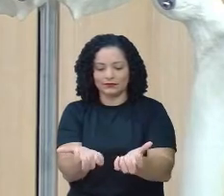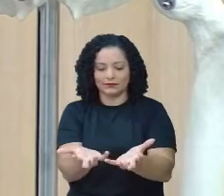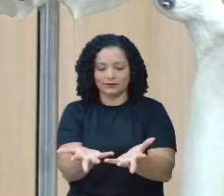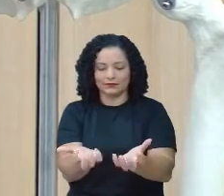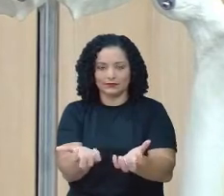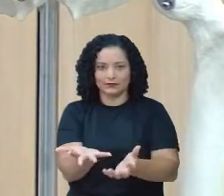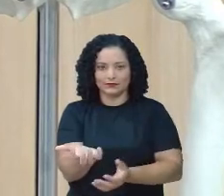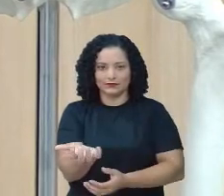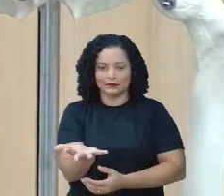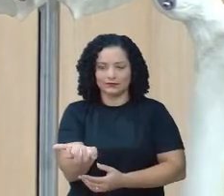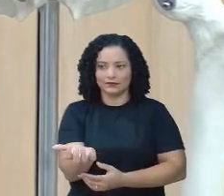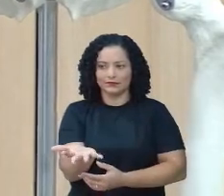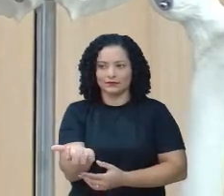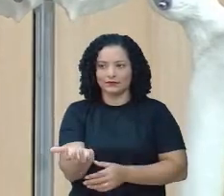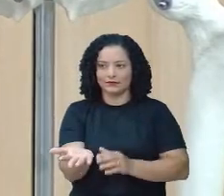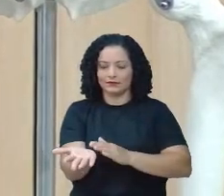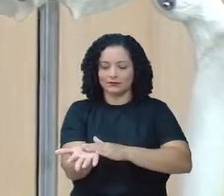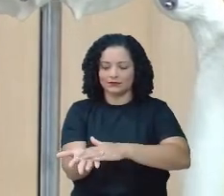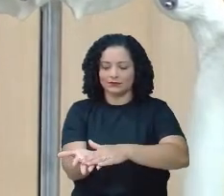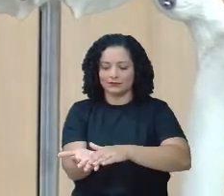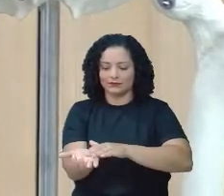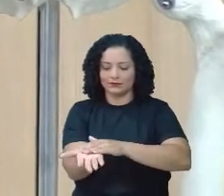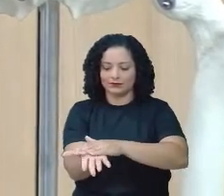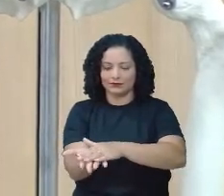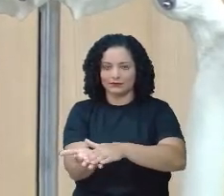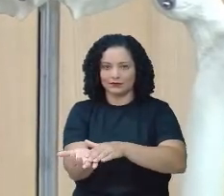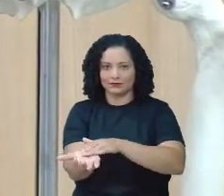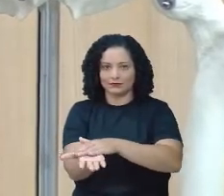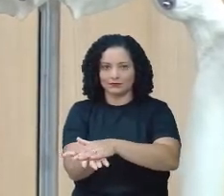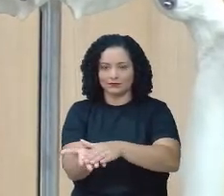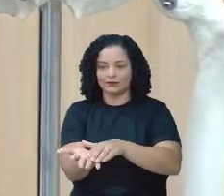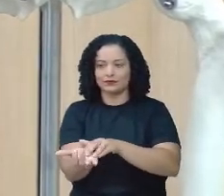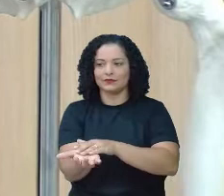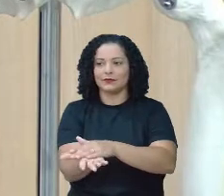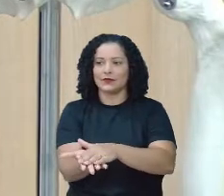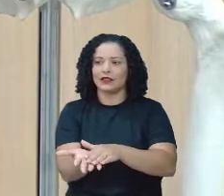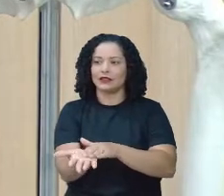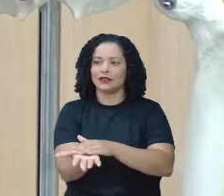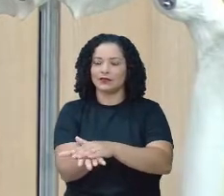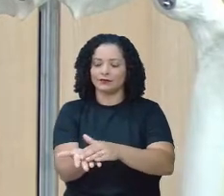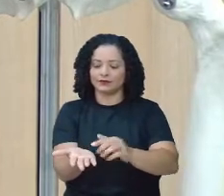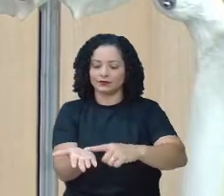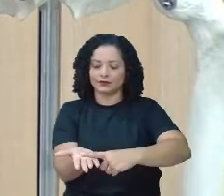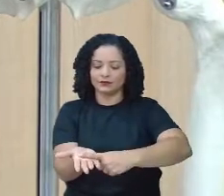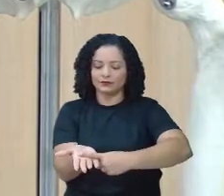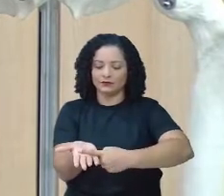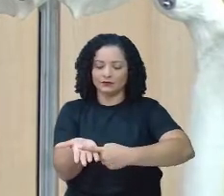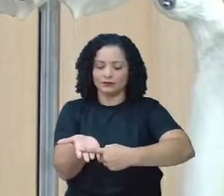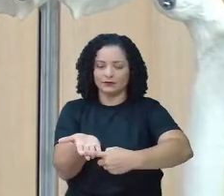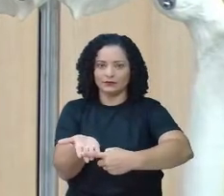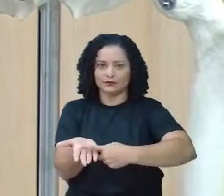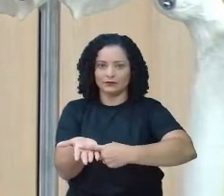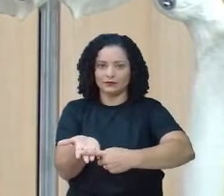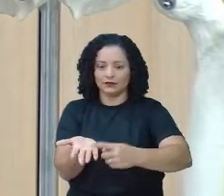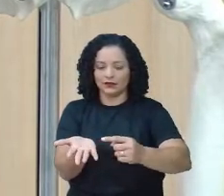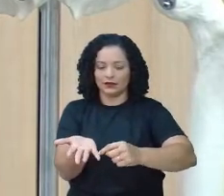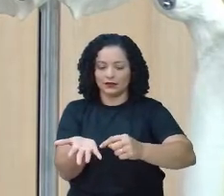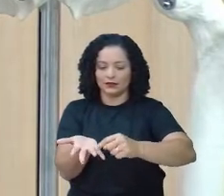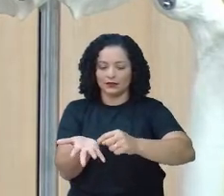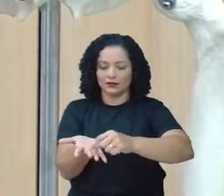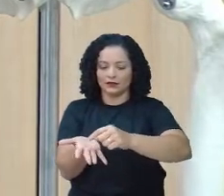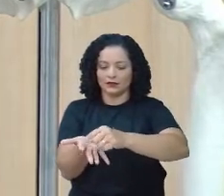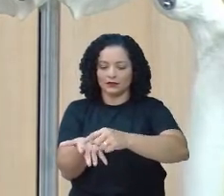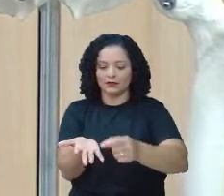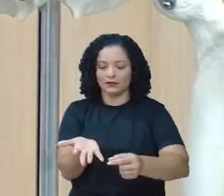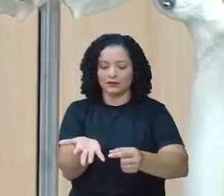parte da minha mão, vou botar até o passador aqui de slide para poder separar. Então, nós temos as falanges. os 4 dedos com